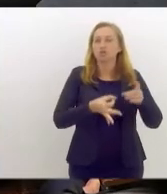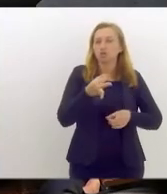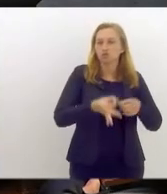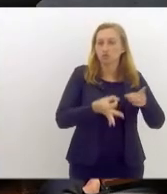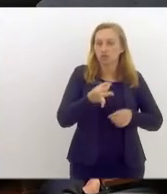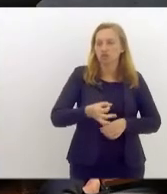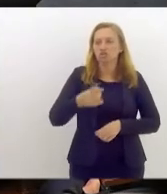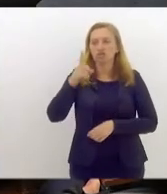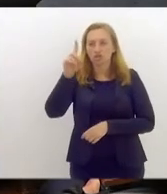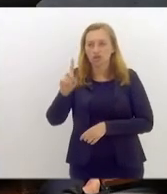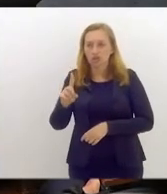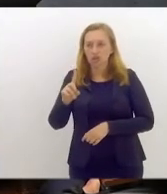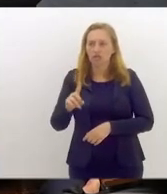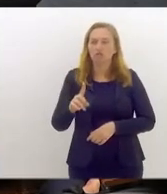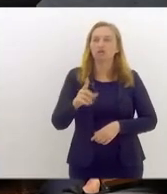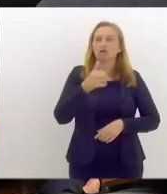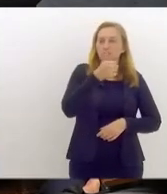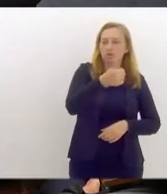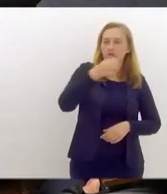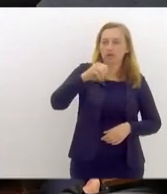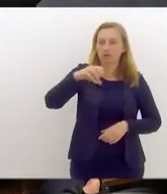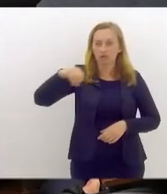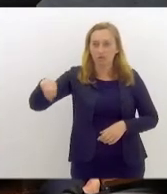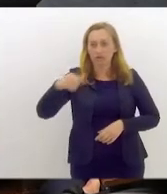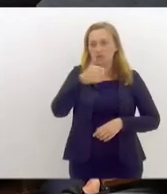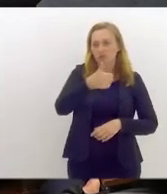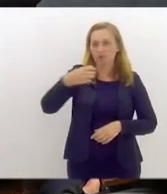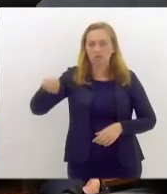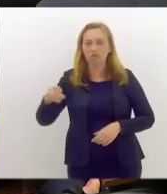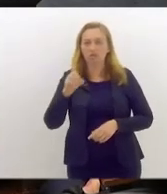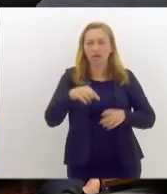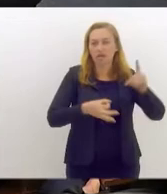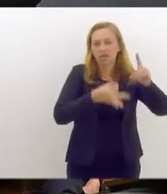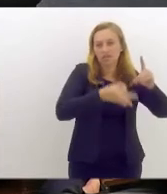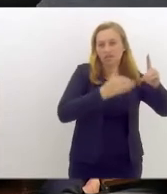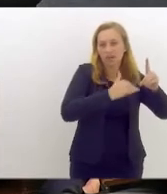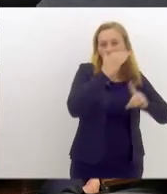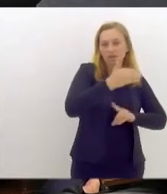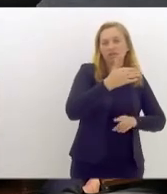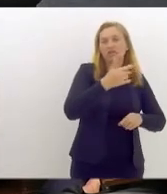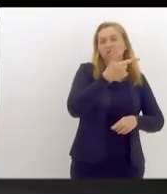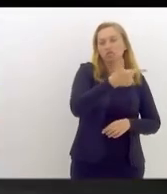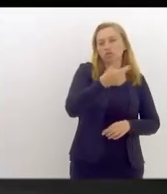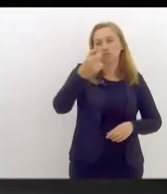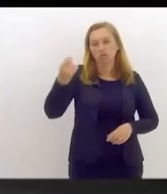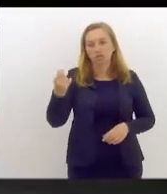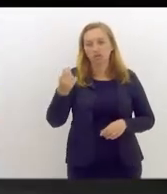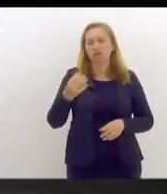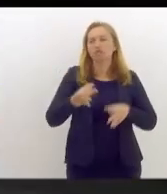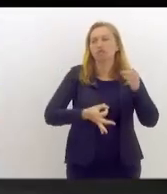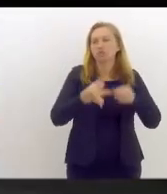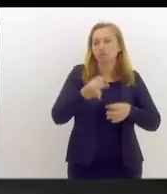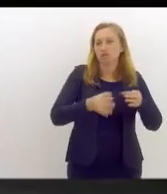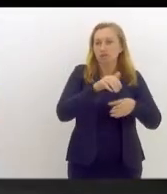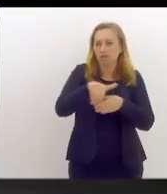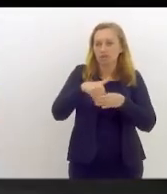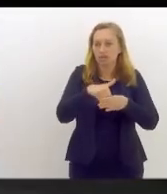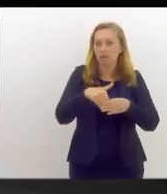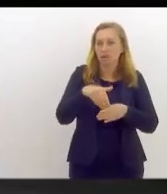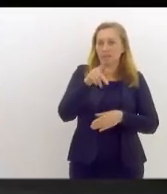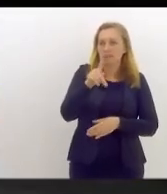Direito de 1990 a 2010 é Desembargador desde 2010 foi Juiz Eleitoral em Paraty